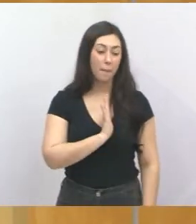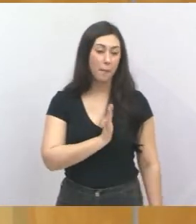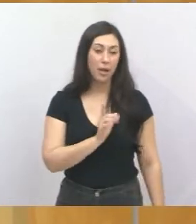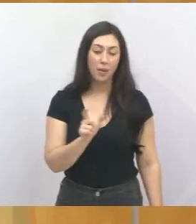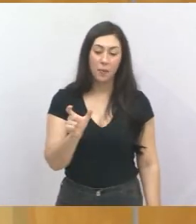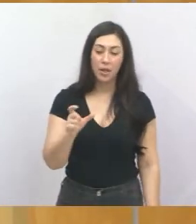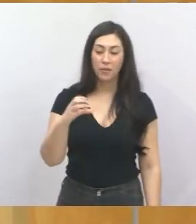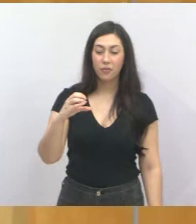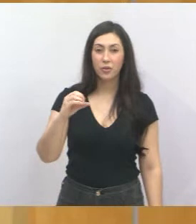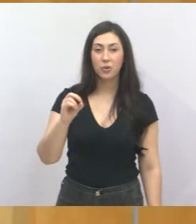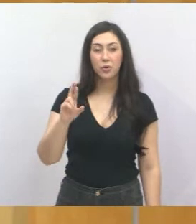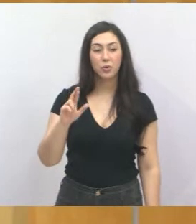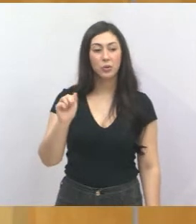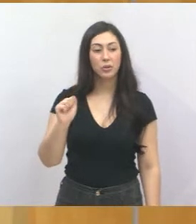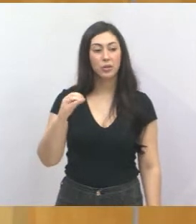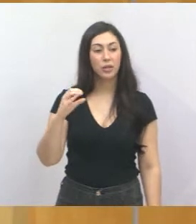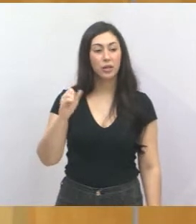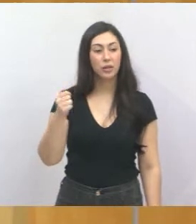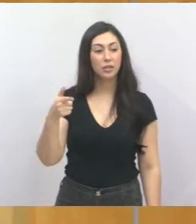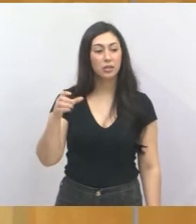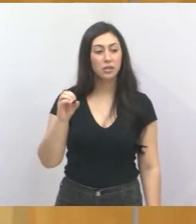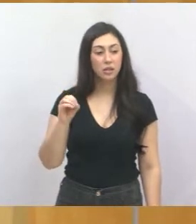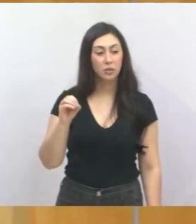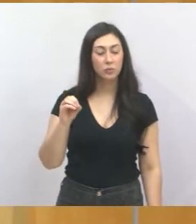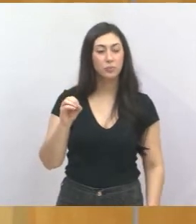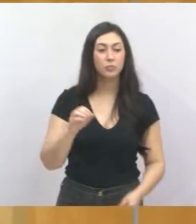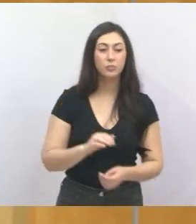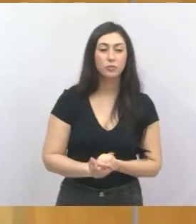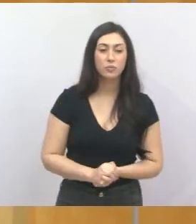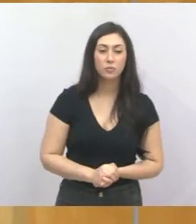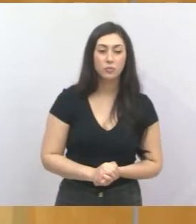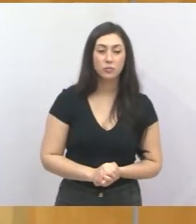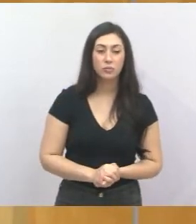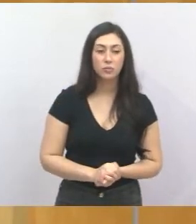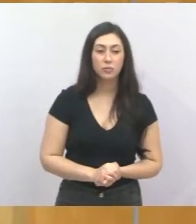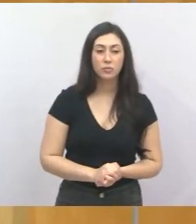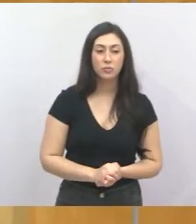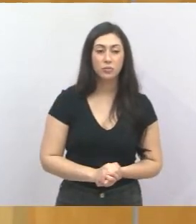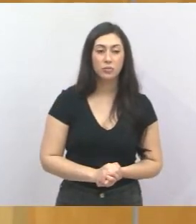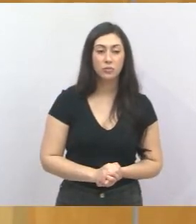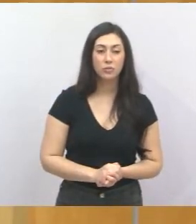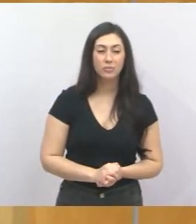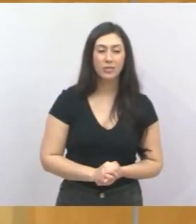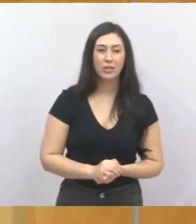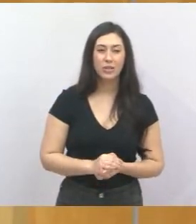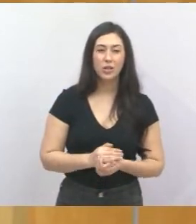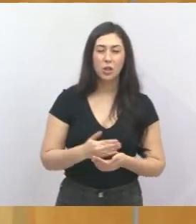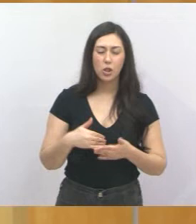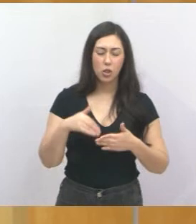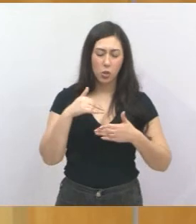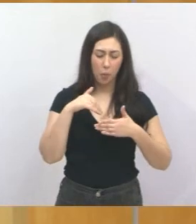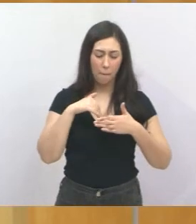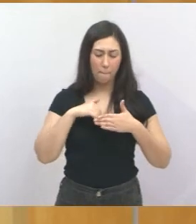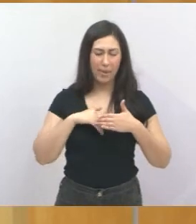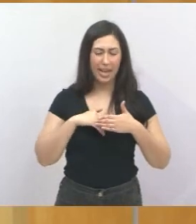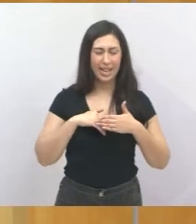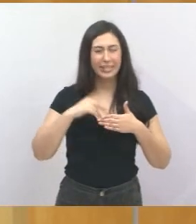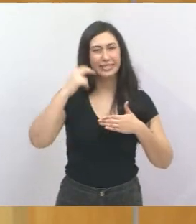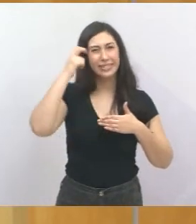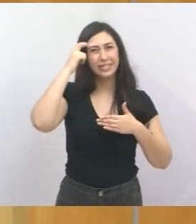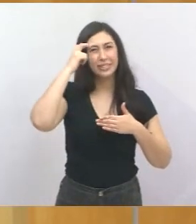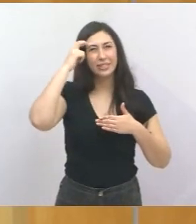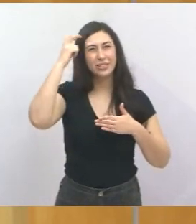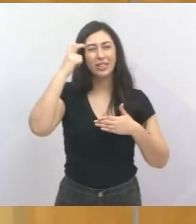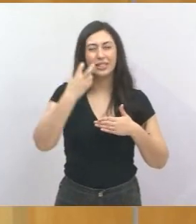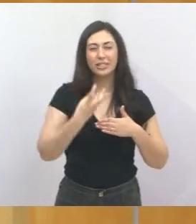tem algumas divergências, né? Mas é aquilo que vem do centro da inteligência, do centro